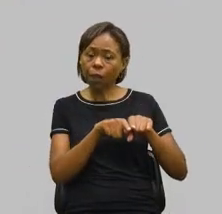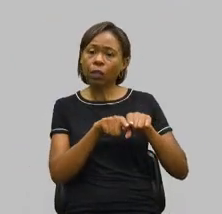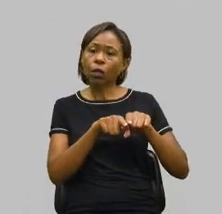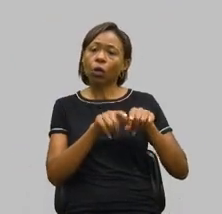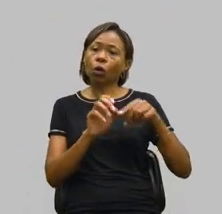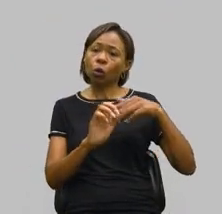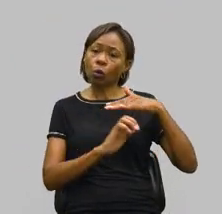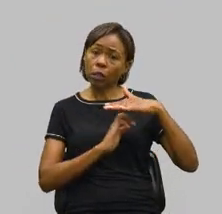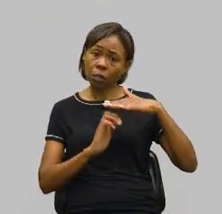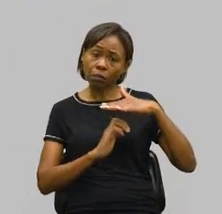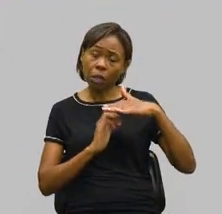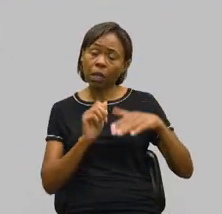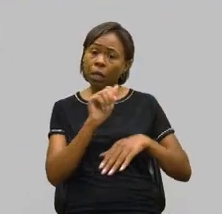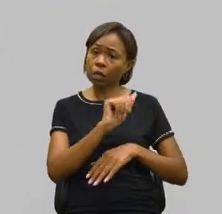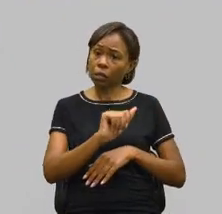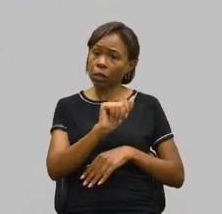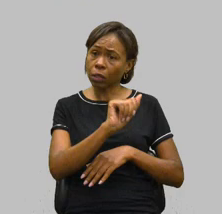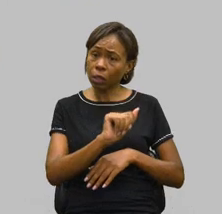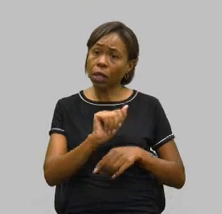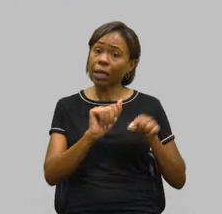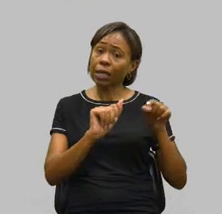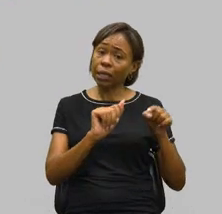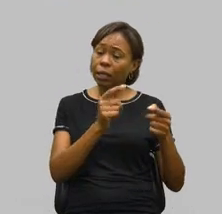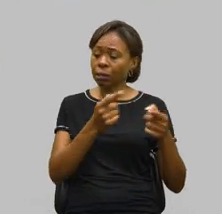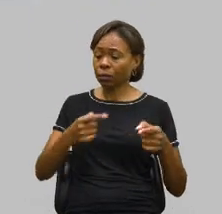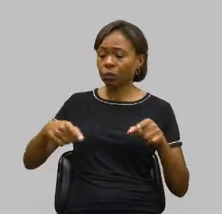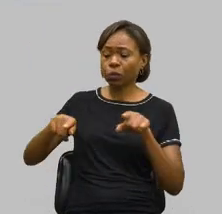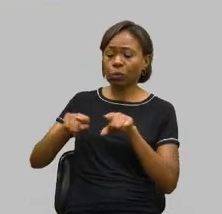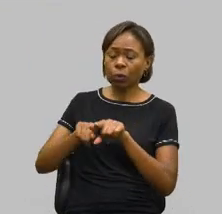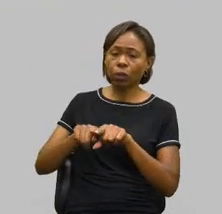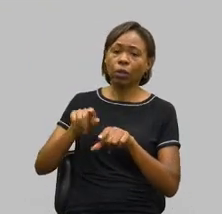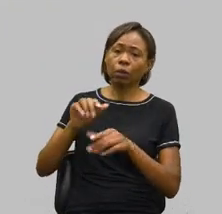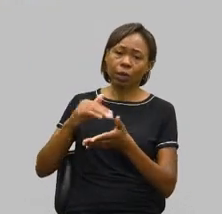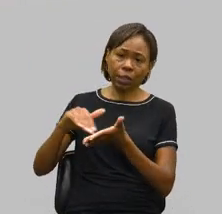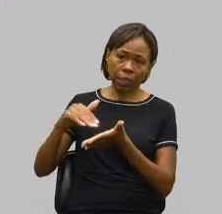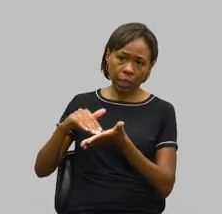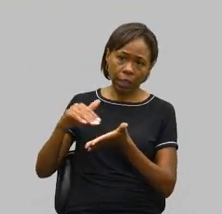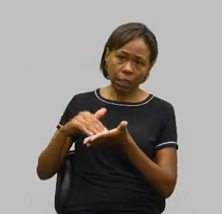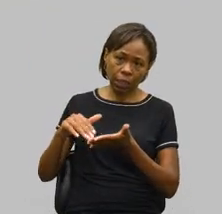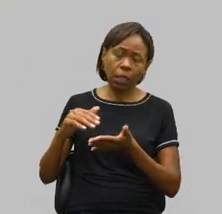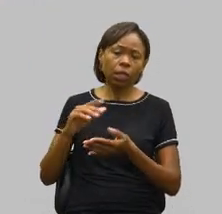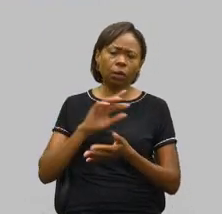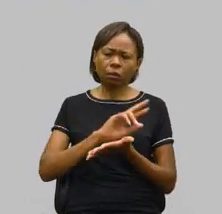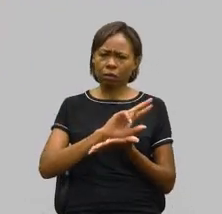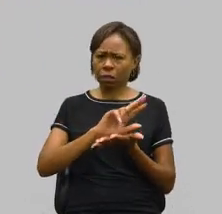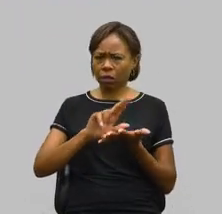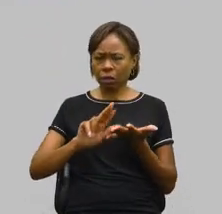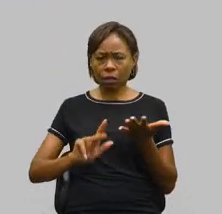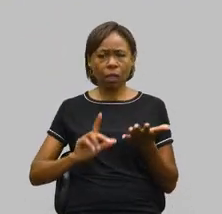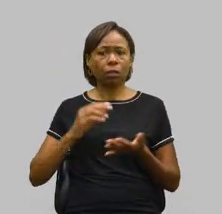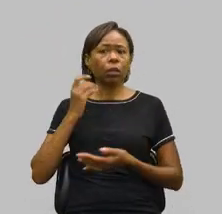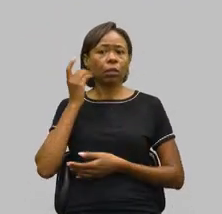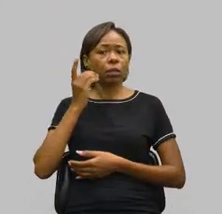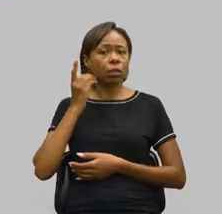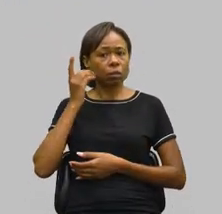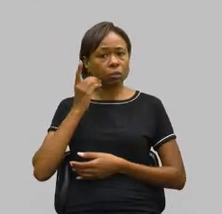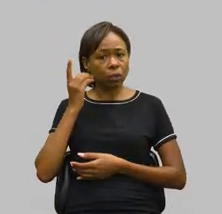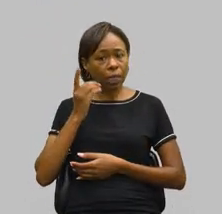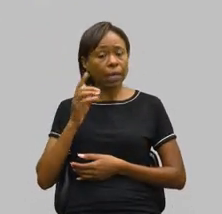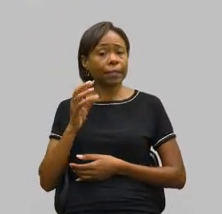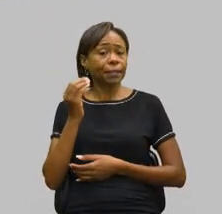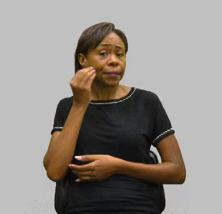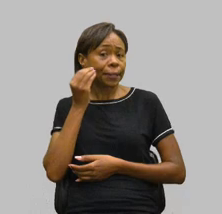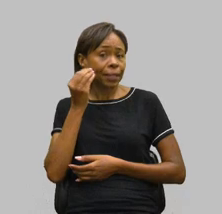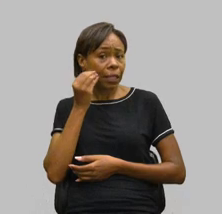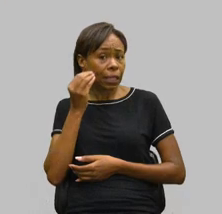associações têm que trabalhar em conjunto com a cedes e vários deputados tentam colocar nessas entidades que a gente sabe o trabalho